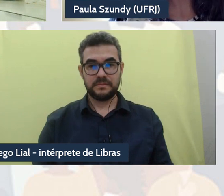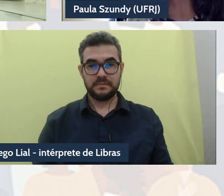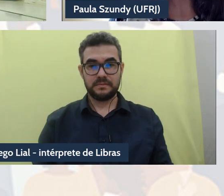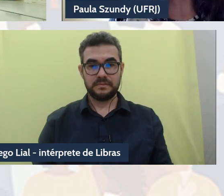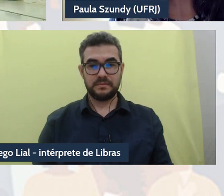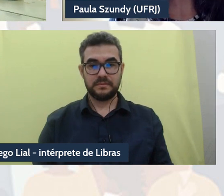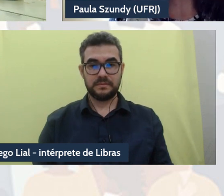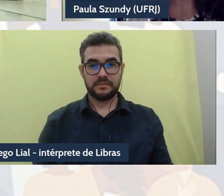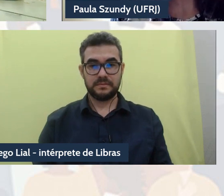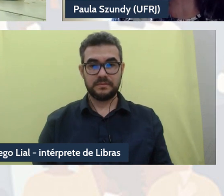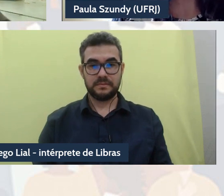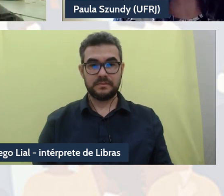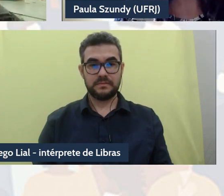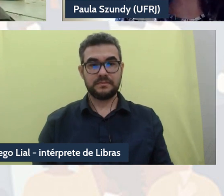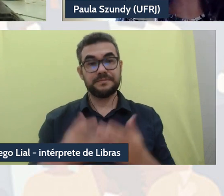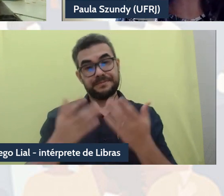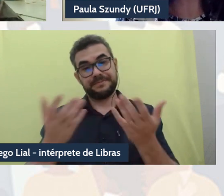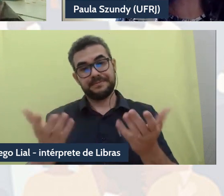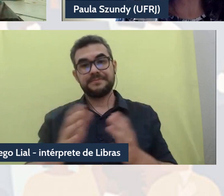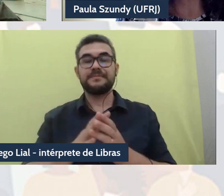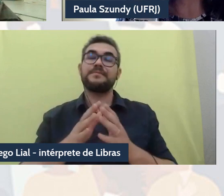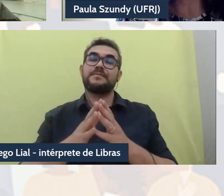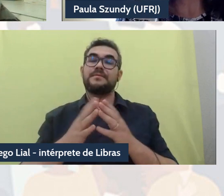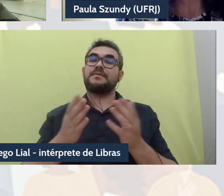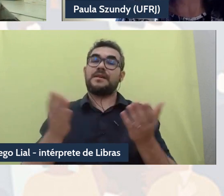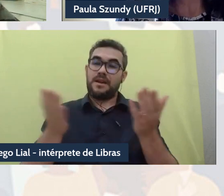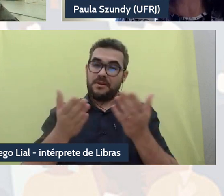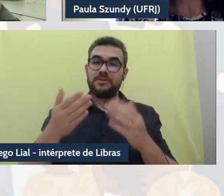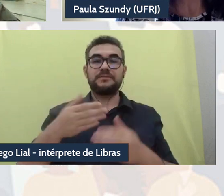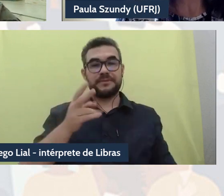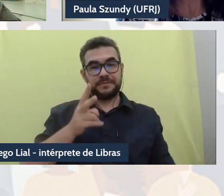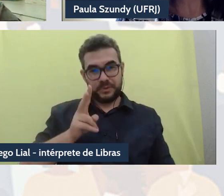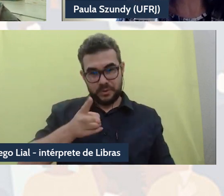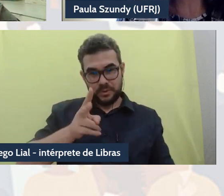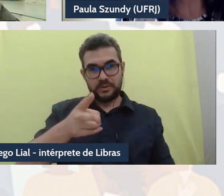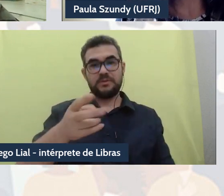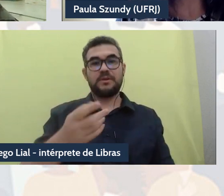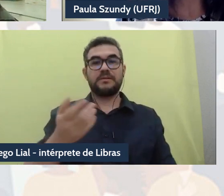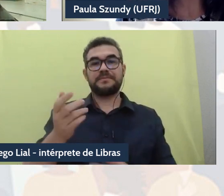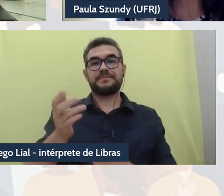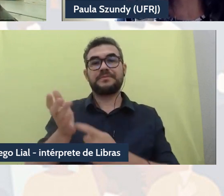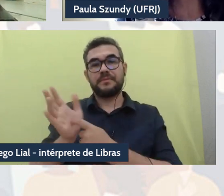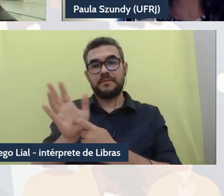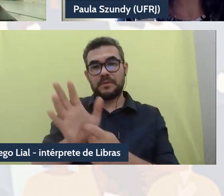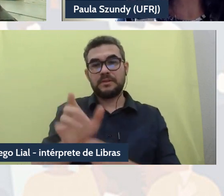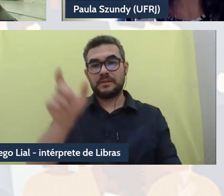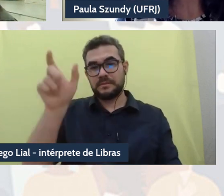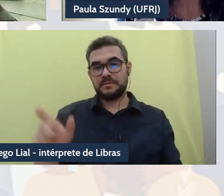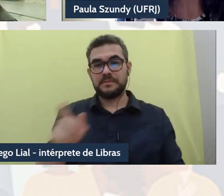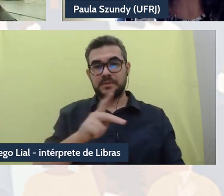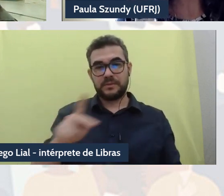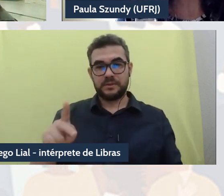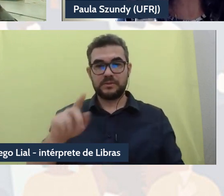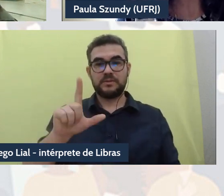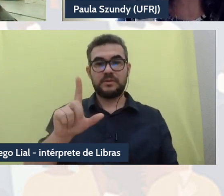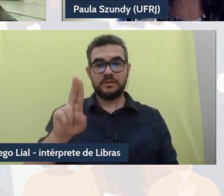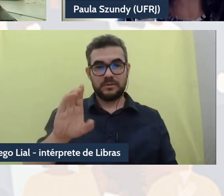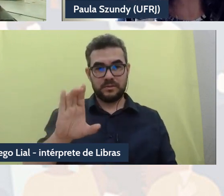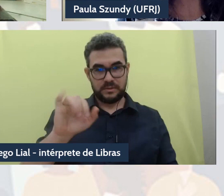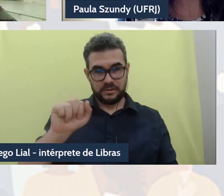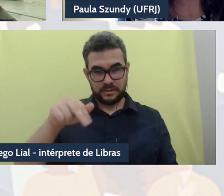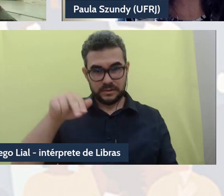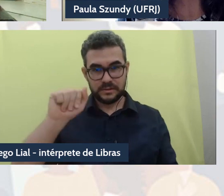Bom, então agora nós vamos dar continuidade com a apresentação da professora Luciana de Freitas, conforme eu falei